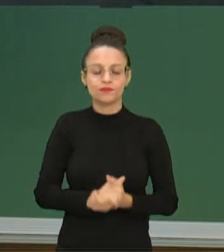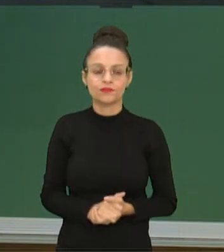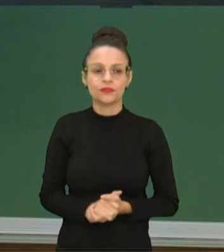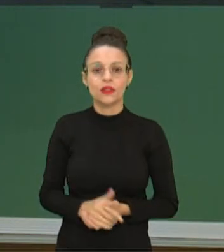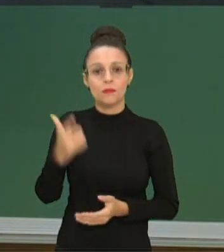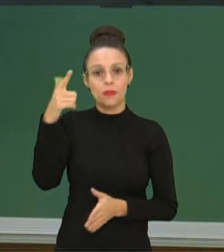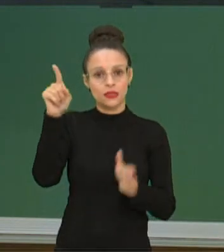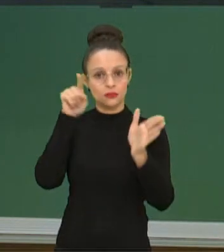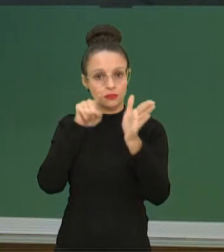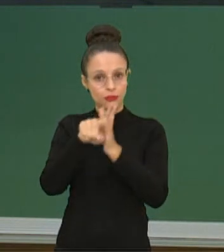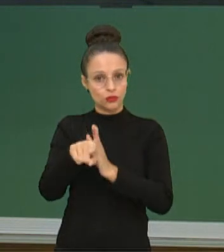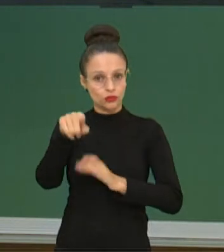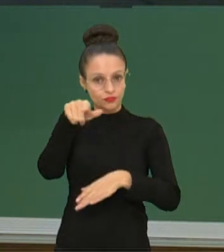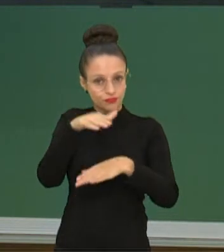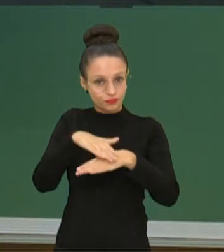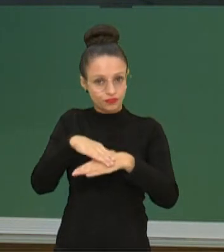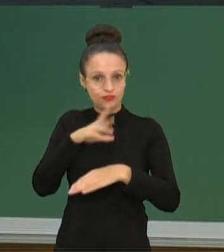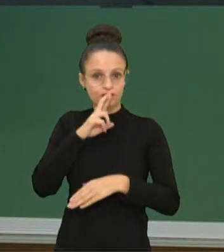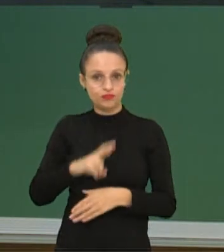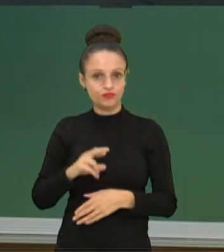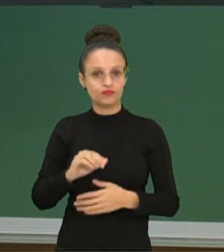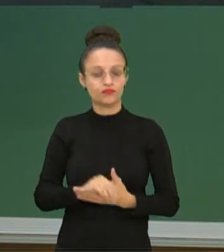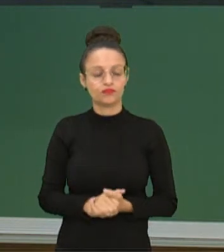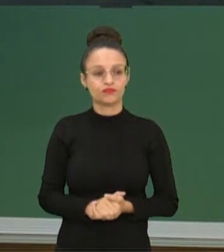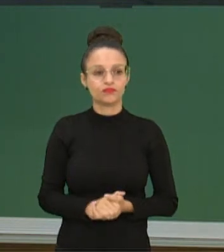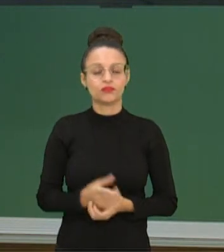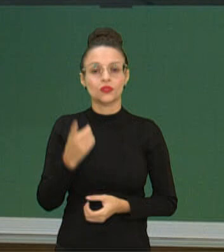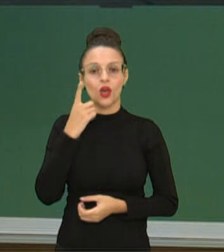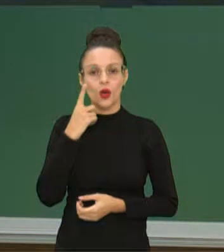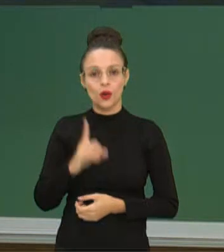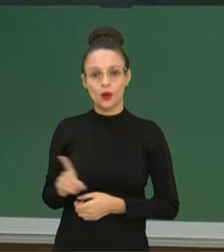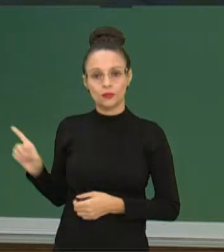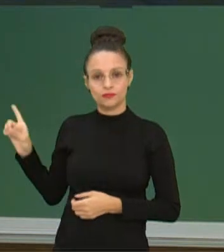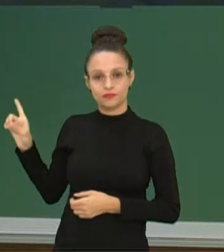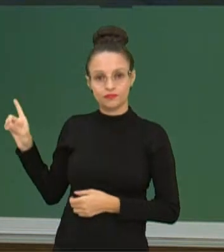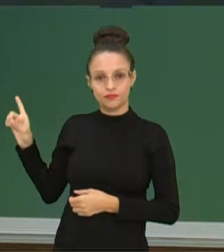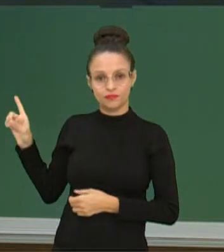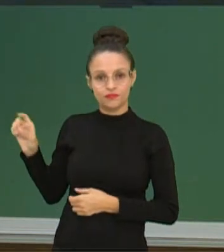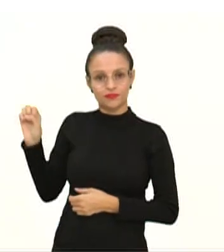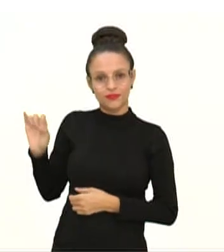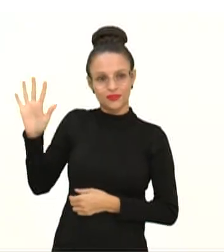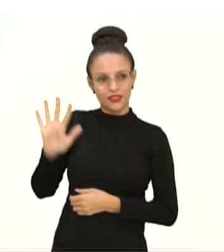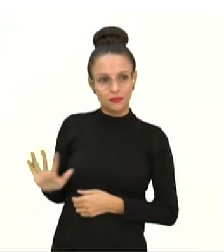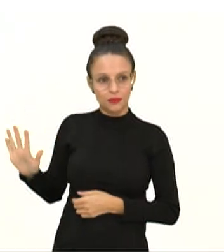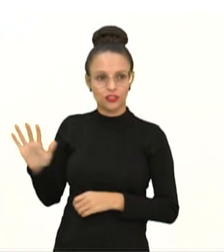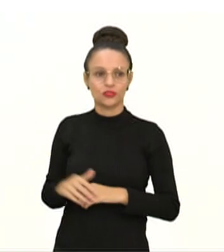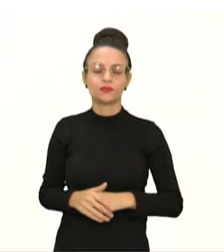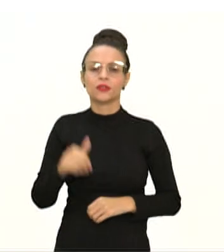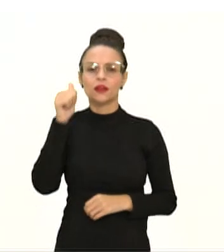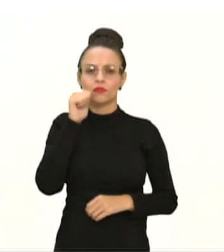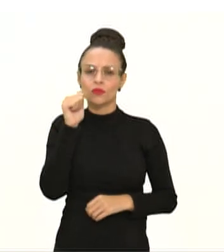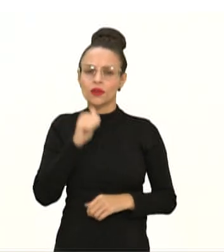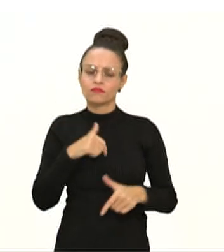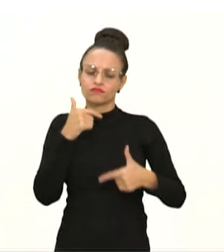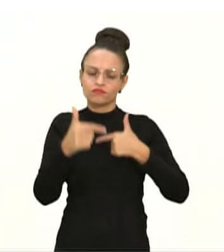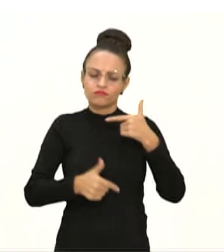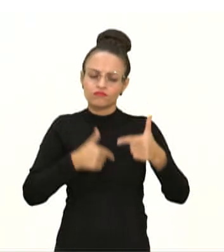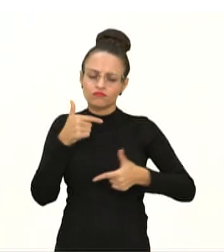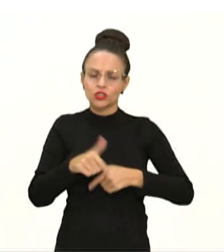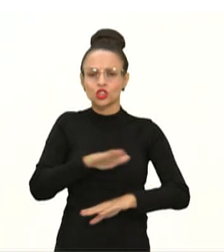uma questão aí para você resolver agora. Olha só a imagem aqui. Márcia trabalha o dia todo num